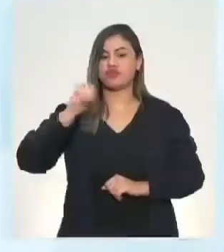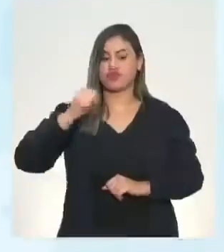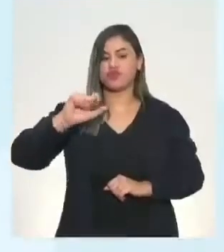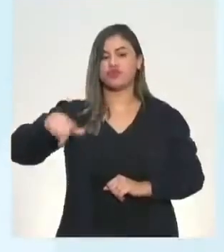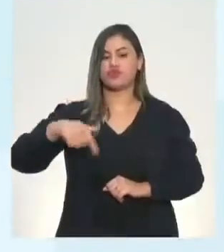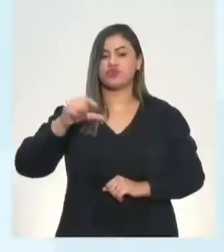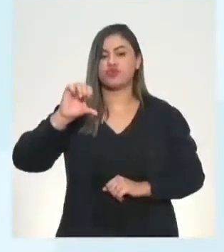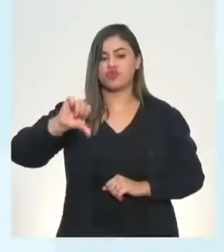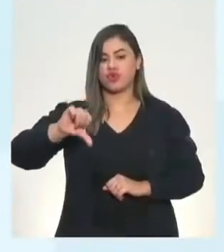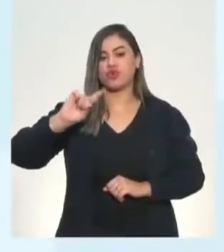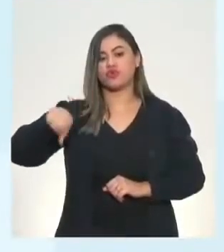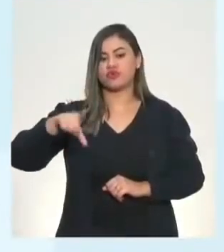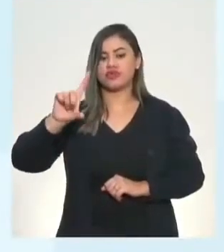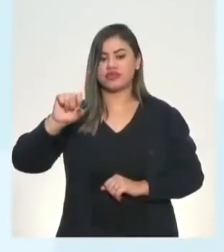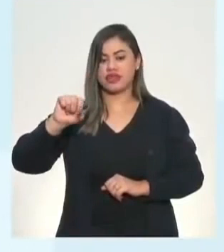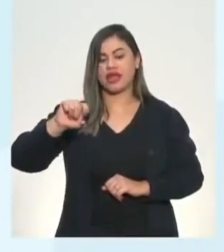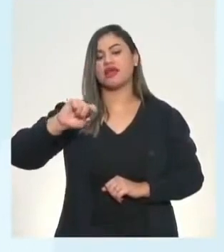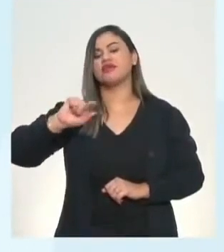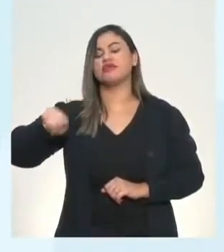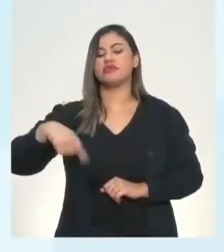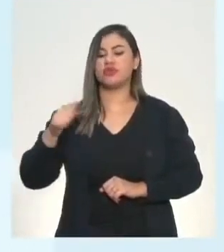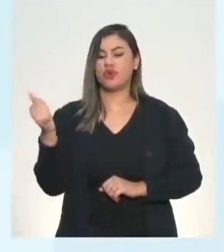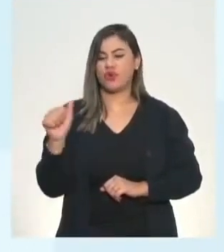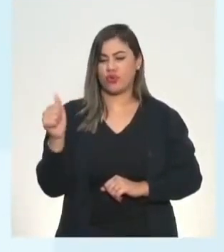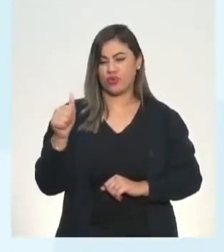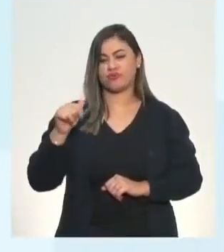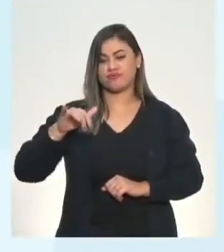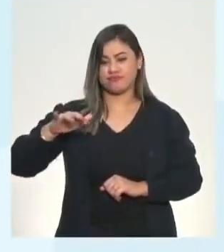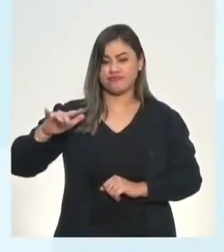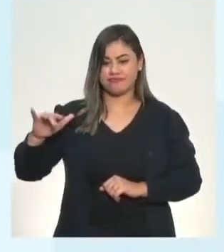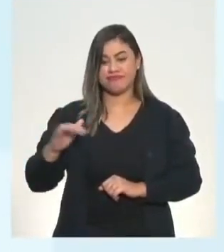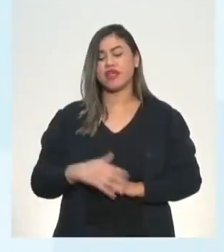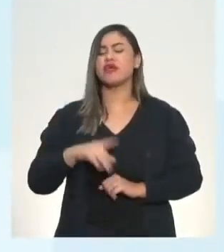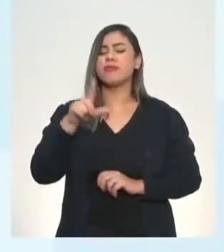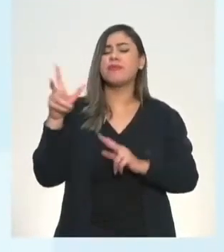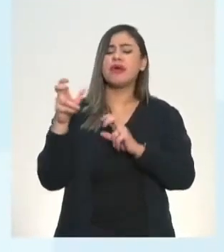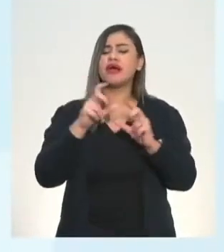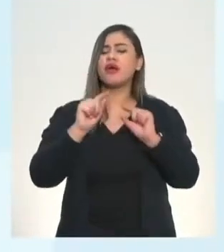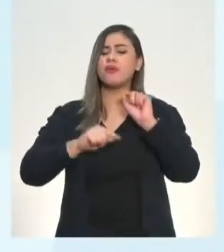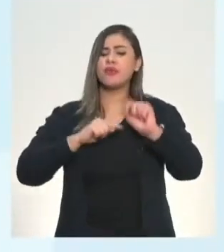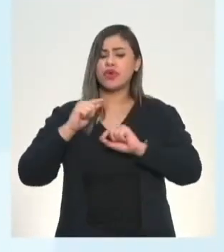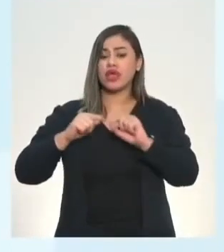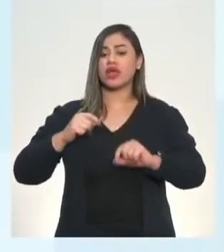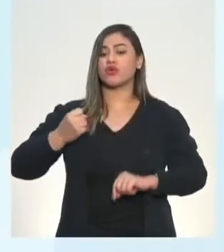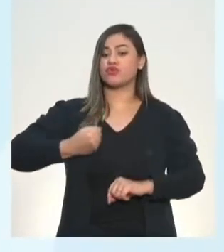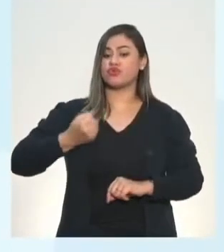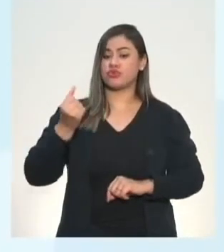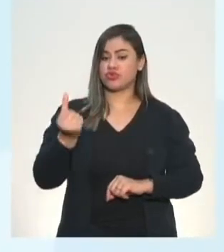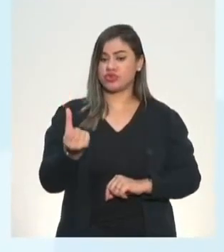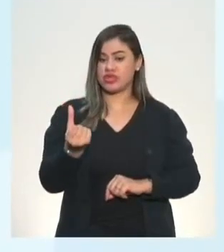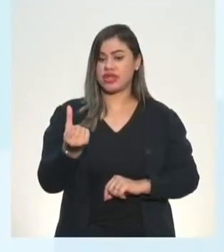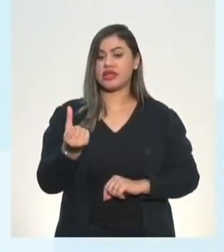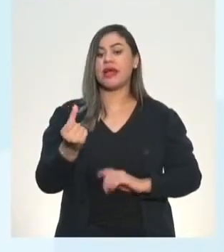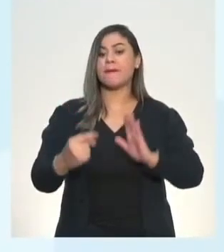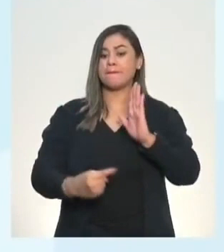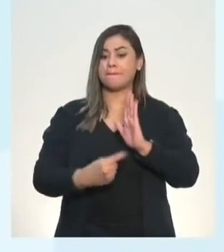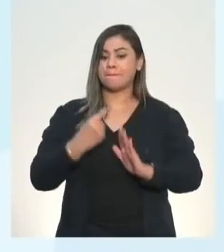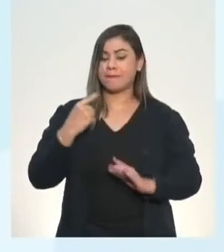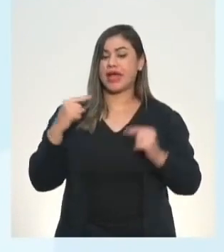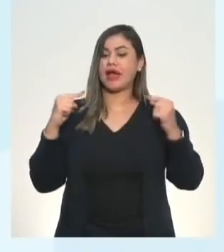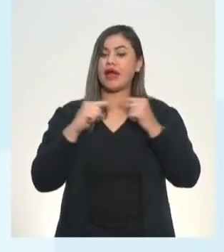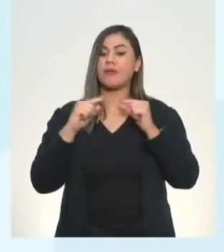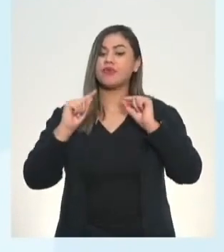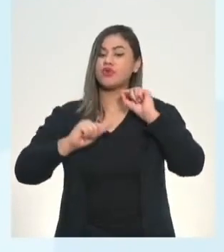o quarto, o quinto e assim por diante. Então, o que você percebe? Que esse primeiro termo, ou elemento aqui, ó,